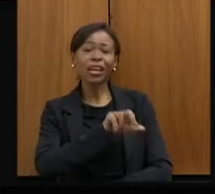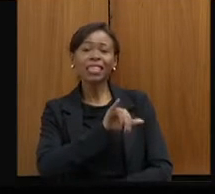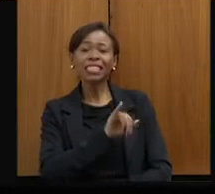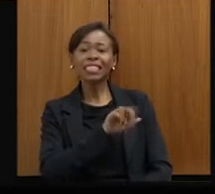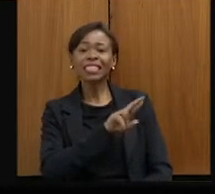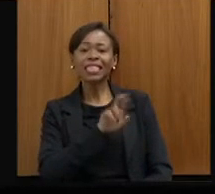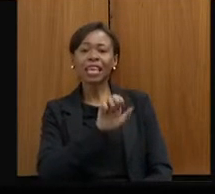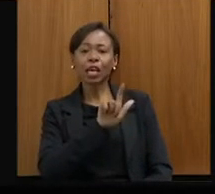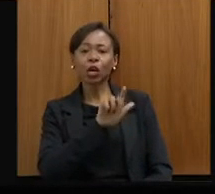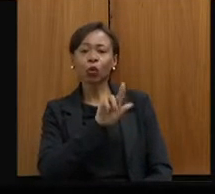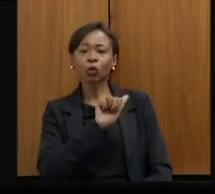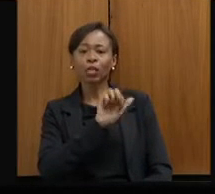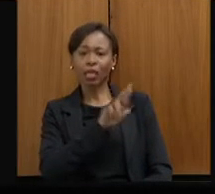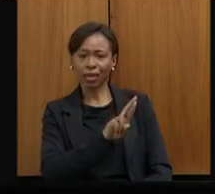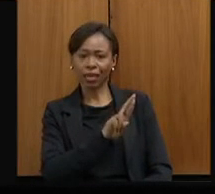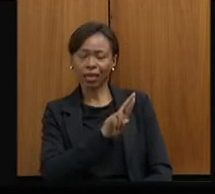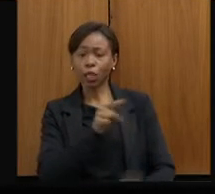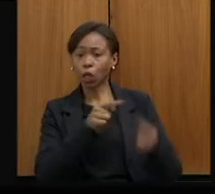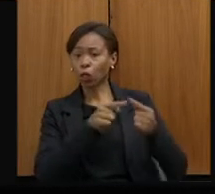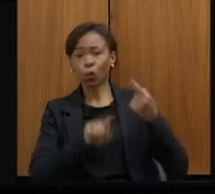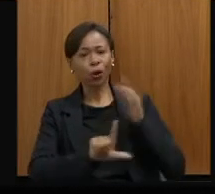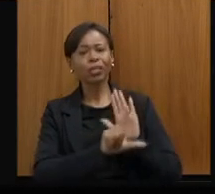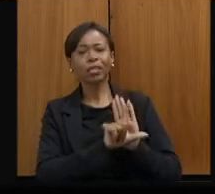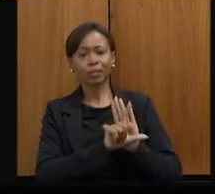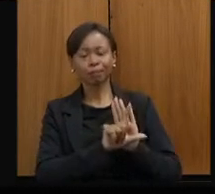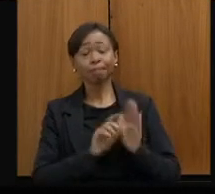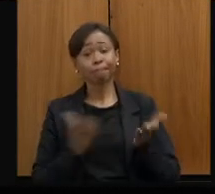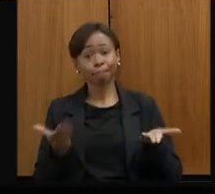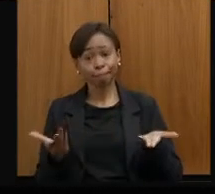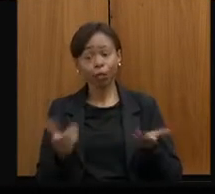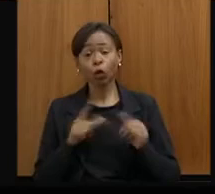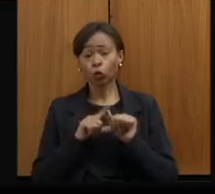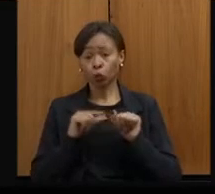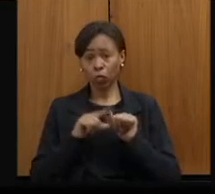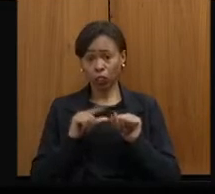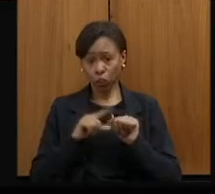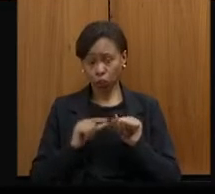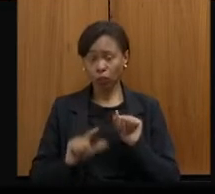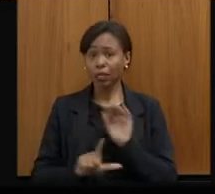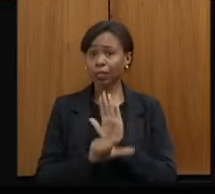perdão, 64 e 5, se não me engano, da lei, ele vem